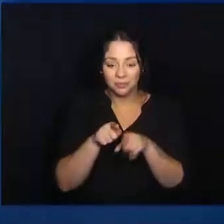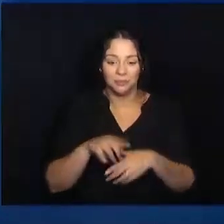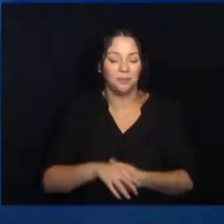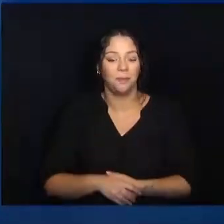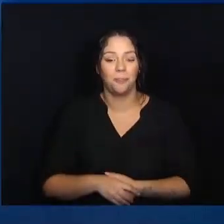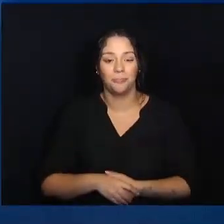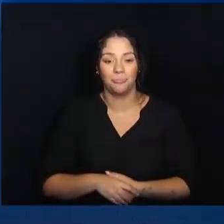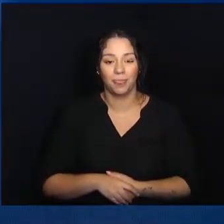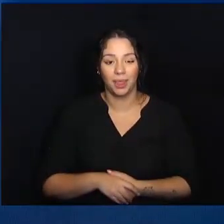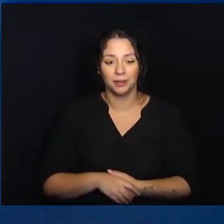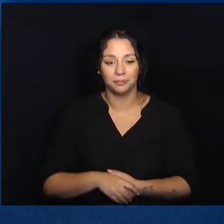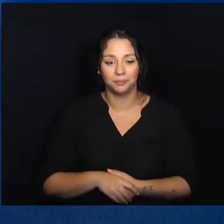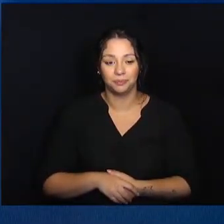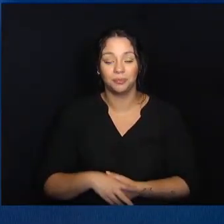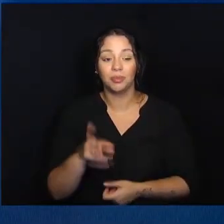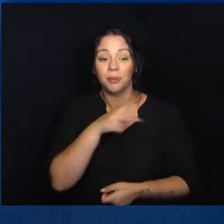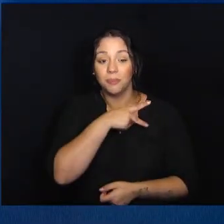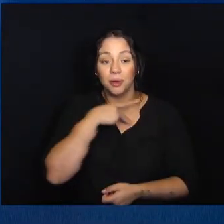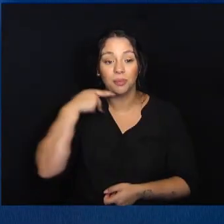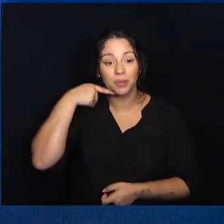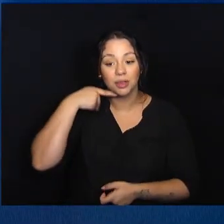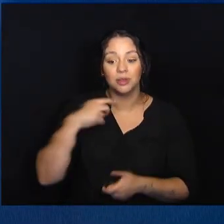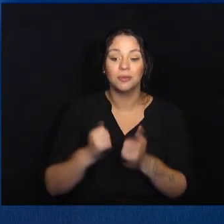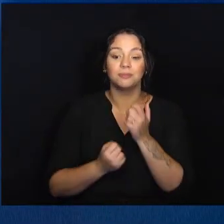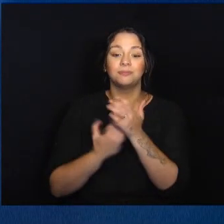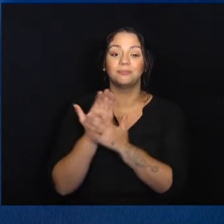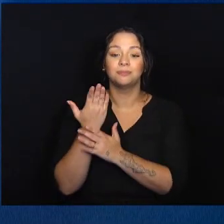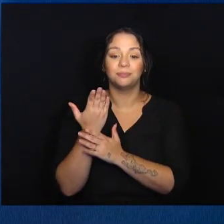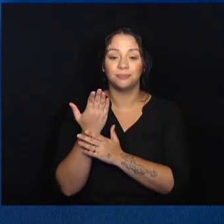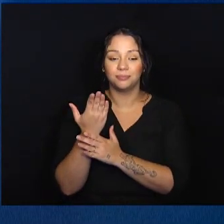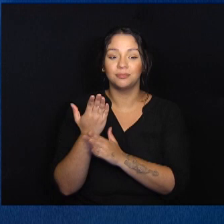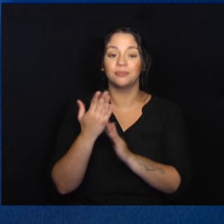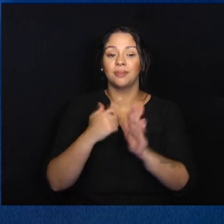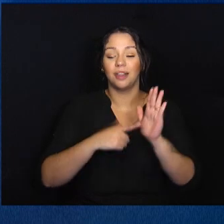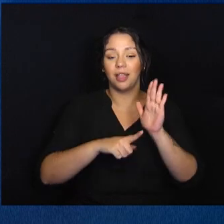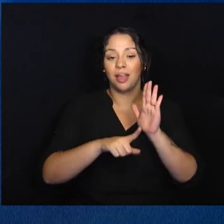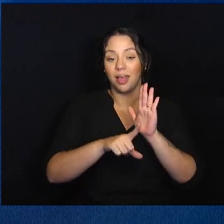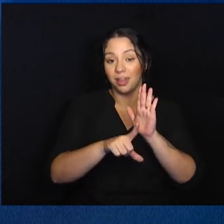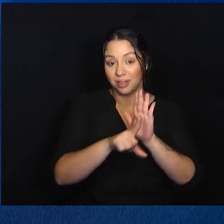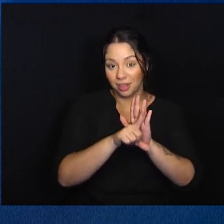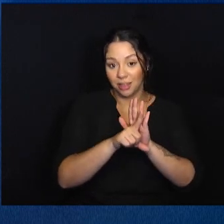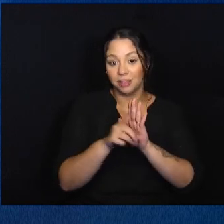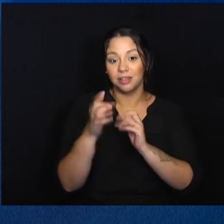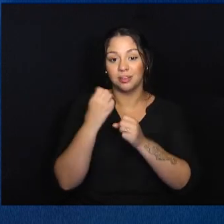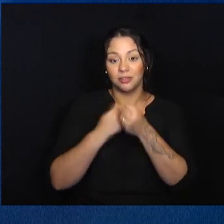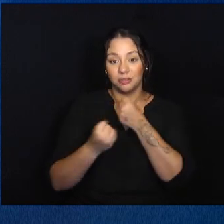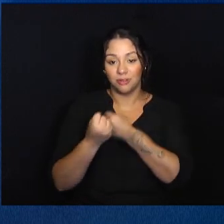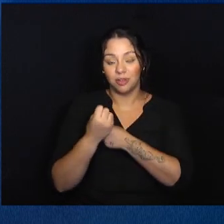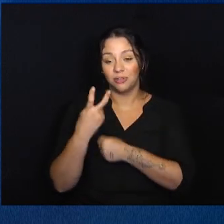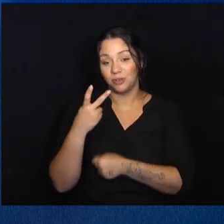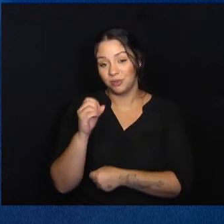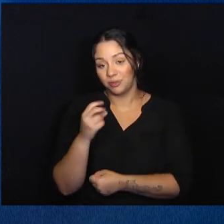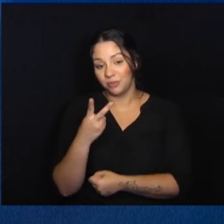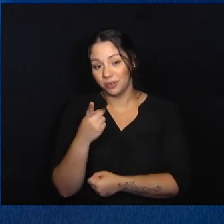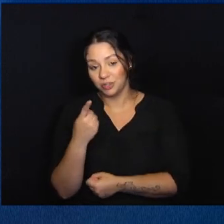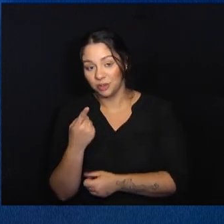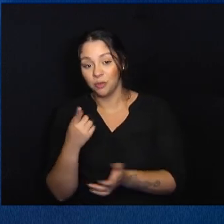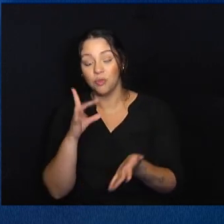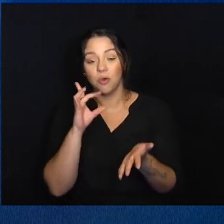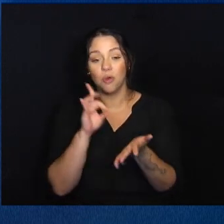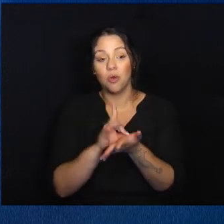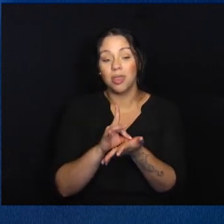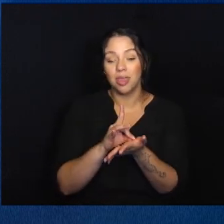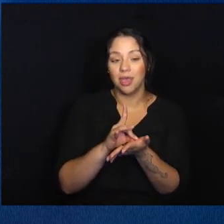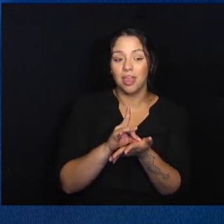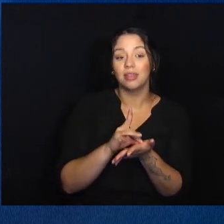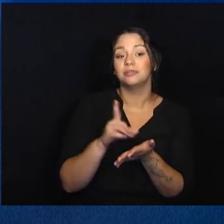Lei 16.100, de 7 de julho de 2021, junto com Gustavo Peta e Carmo Luiz, que institui na cidade